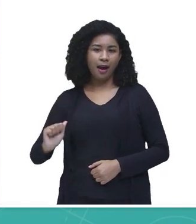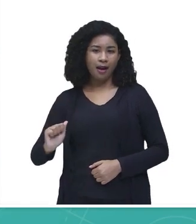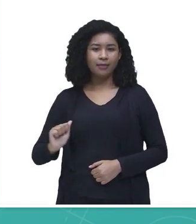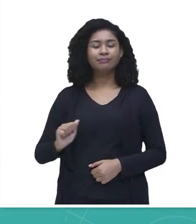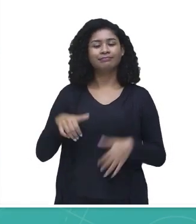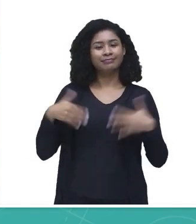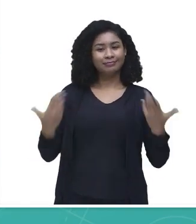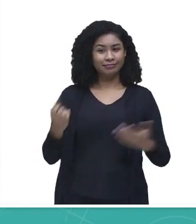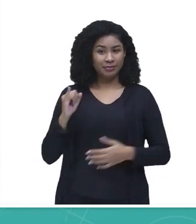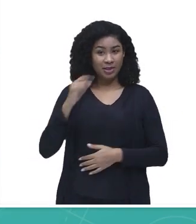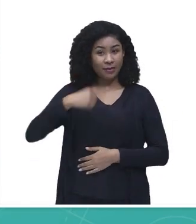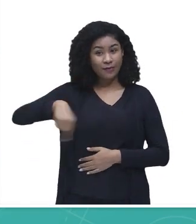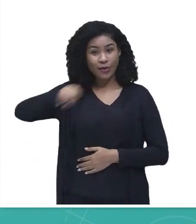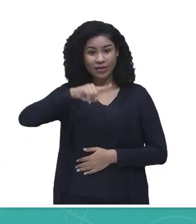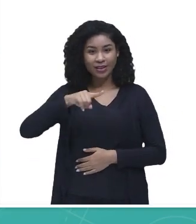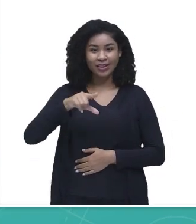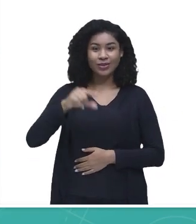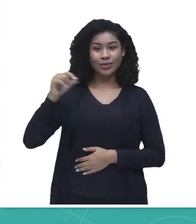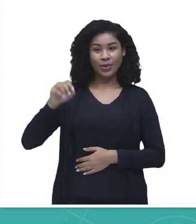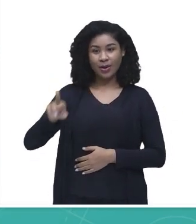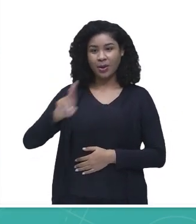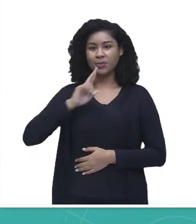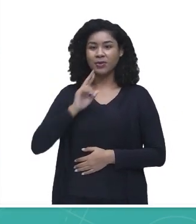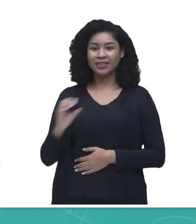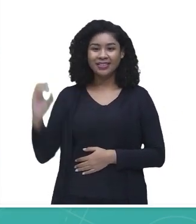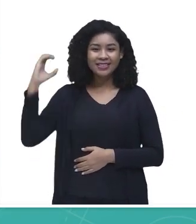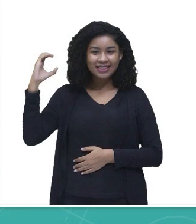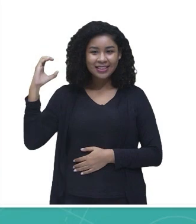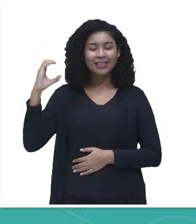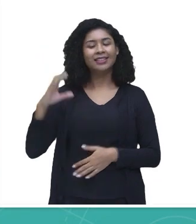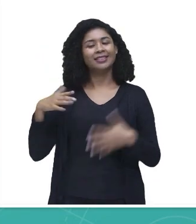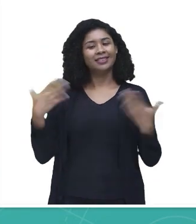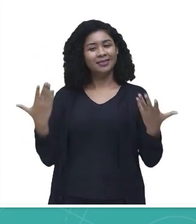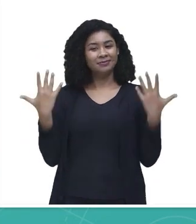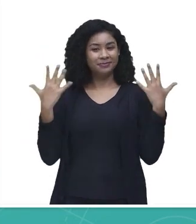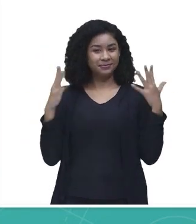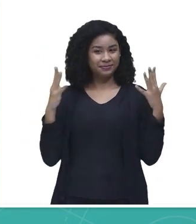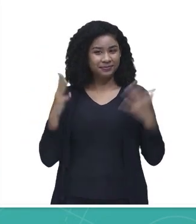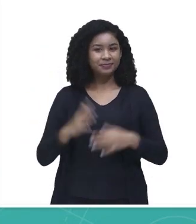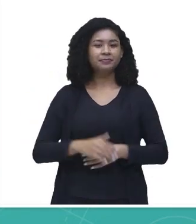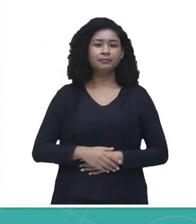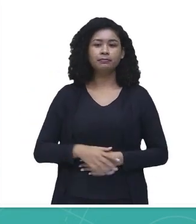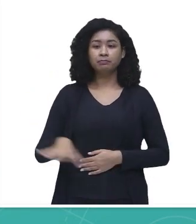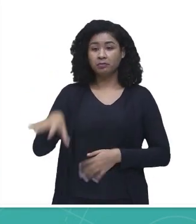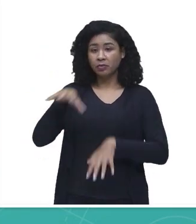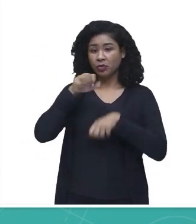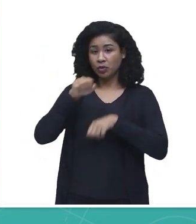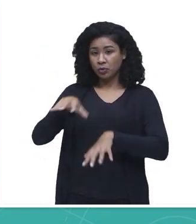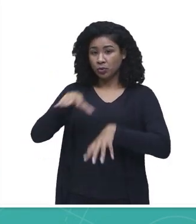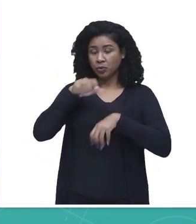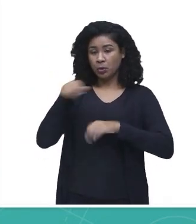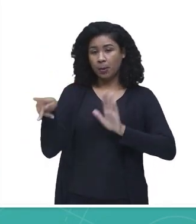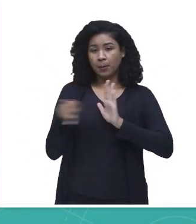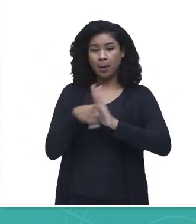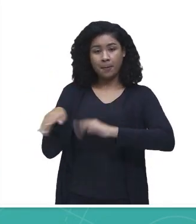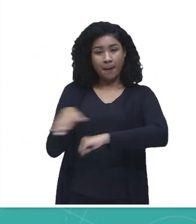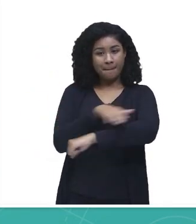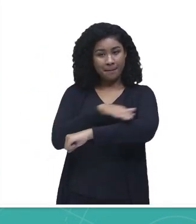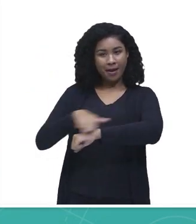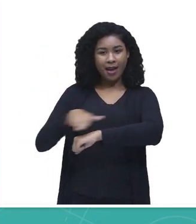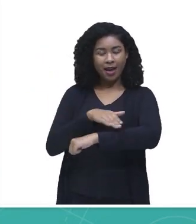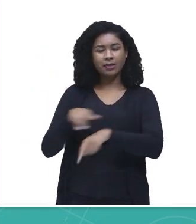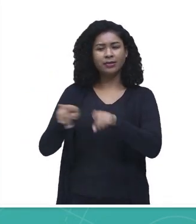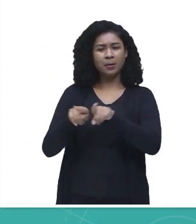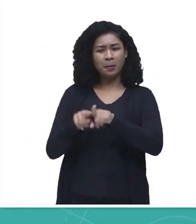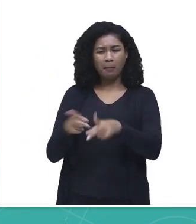tá? Então a respiração cutânea vai acontecer aí nos anelídeos e também a gente observou nos anfíbios, no caso do sapo,